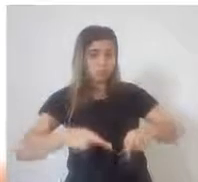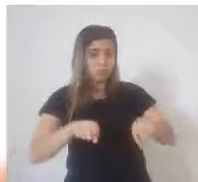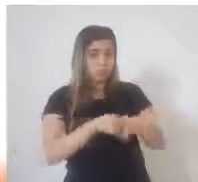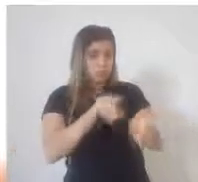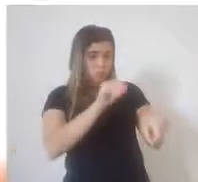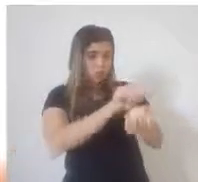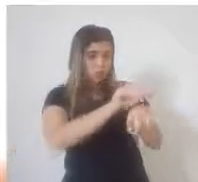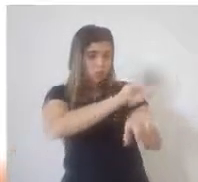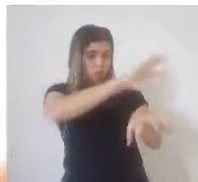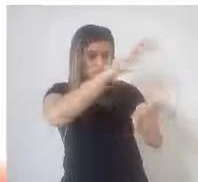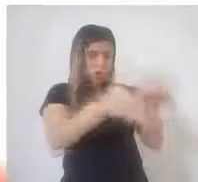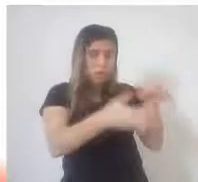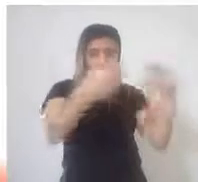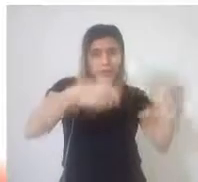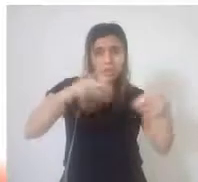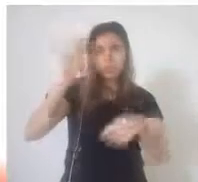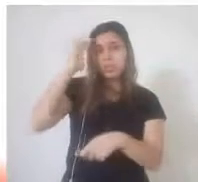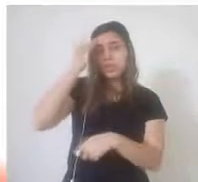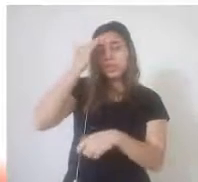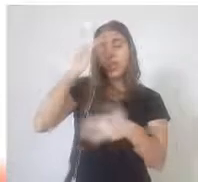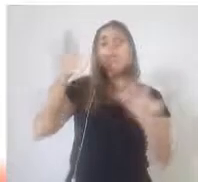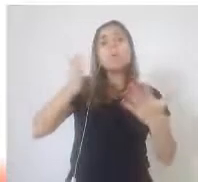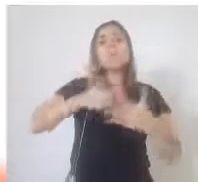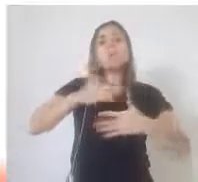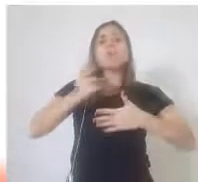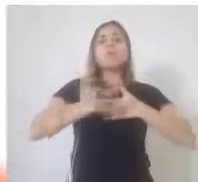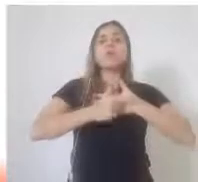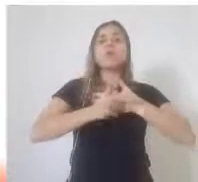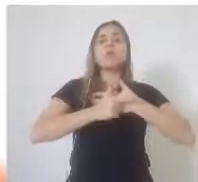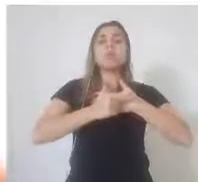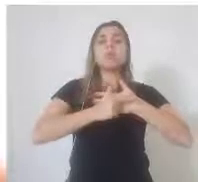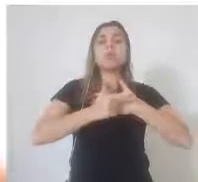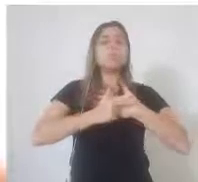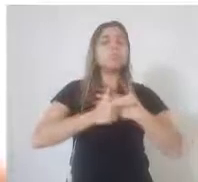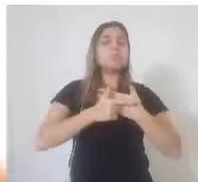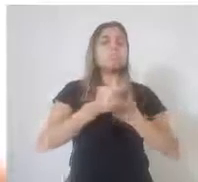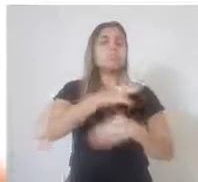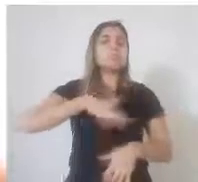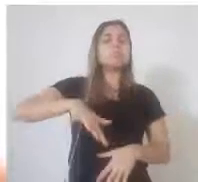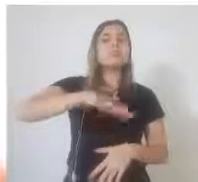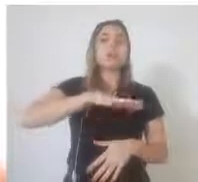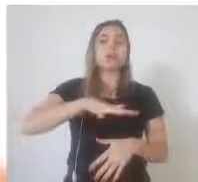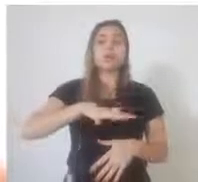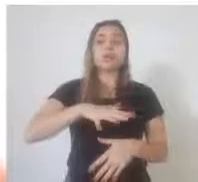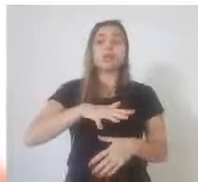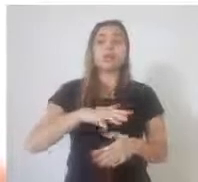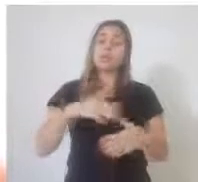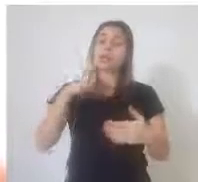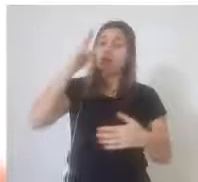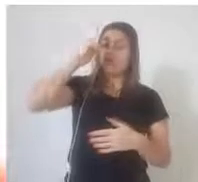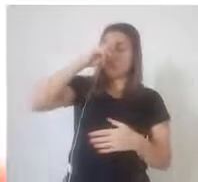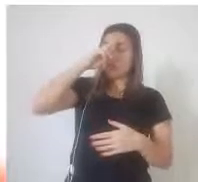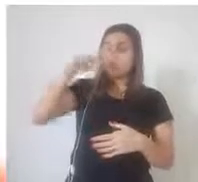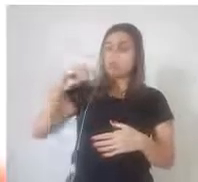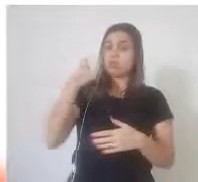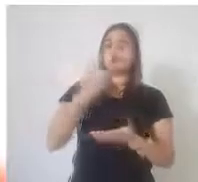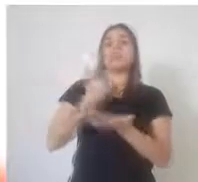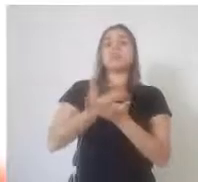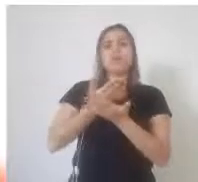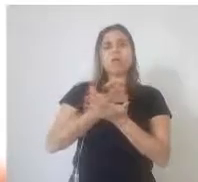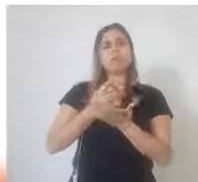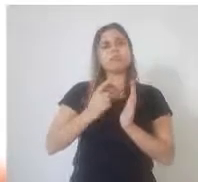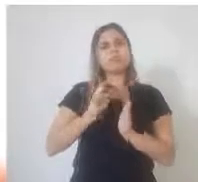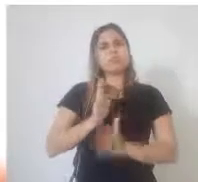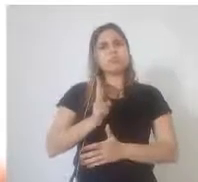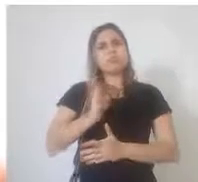atividade humanas, e aí a gente precisa de entender qual o nosso papel nisso tudo, né? Durante as nossas